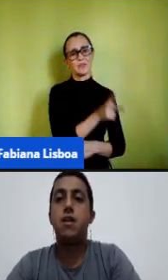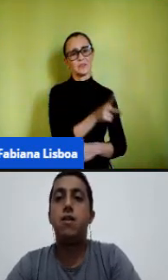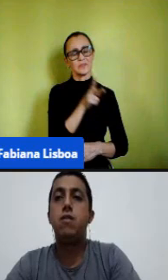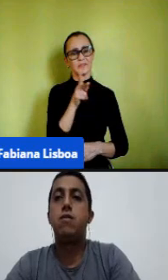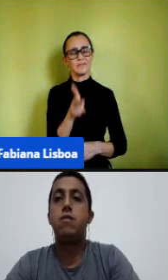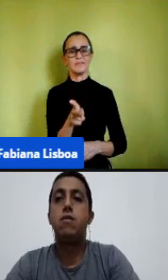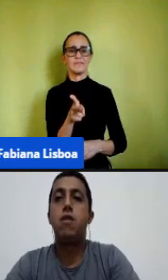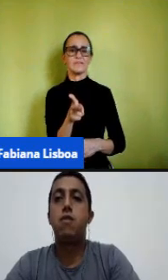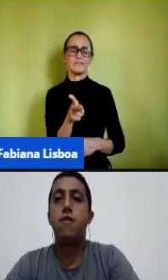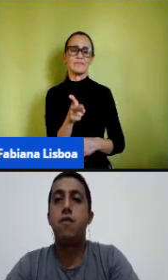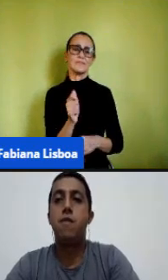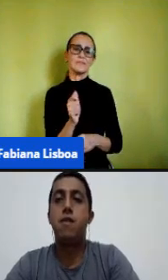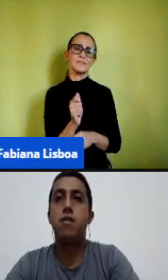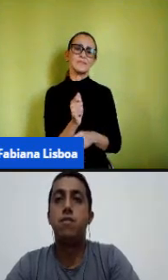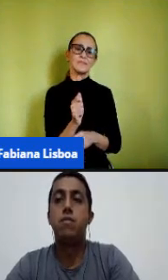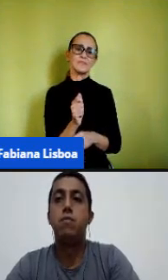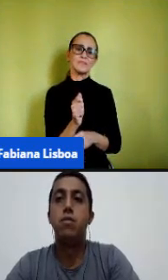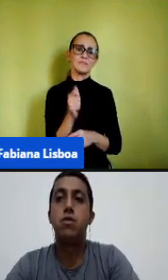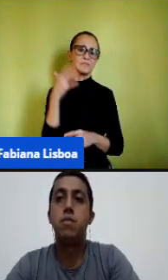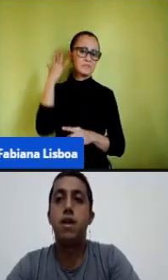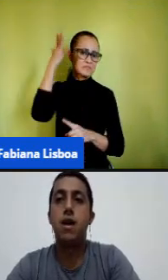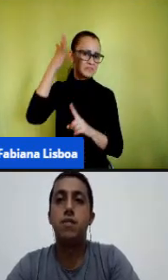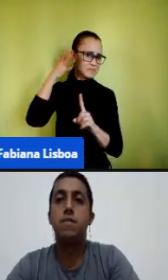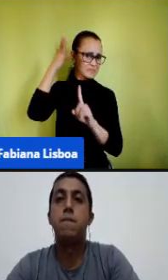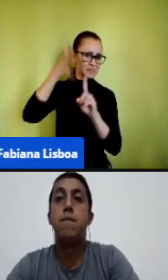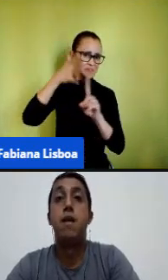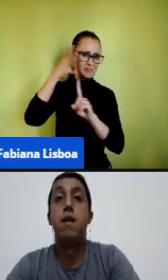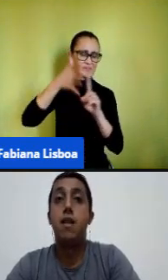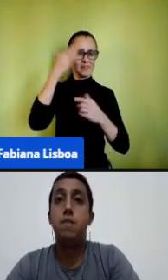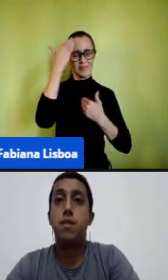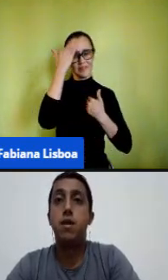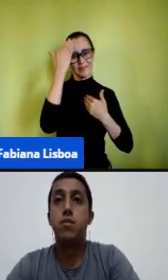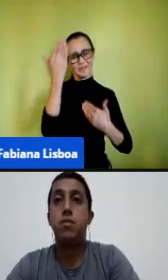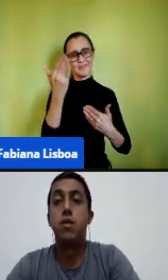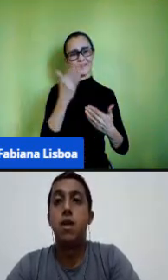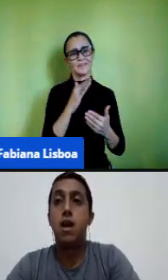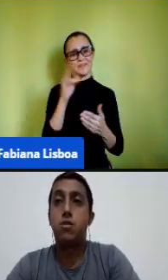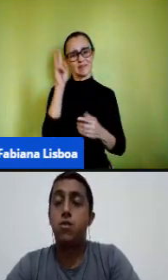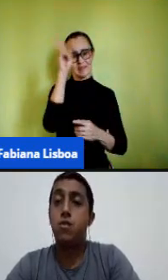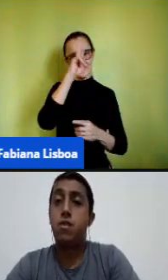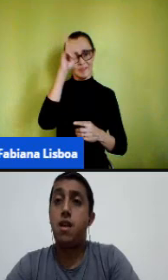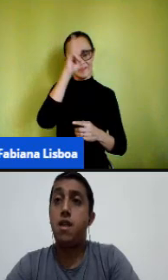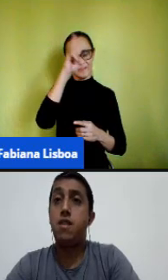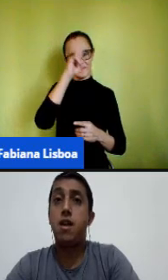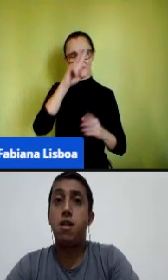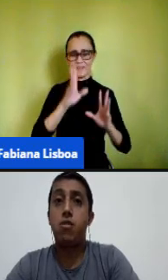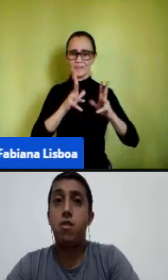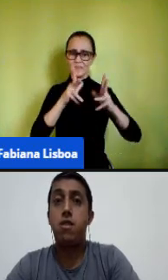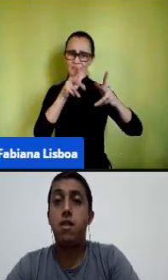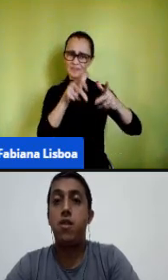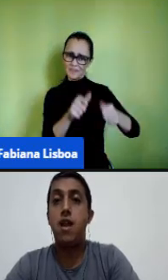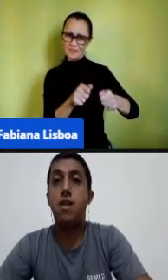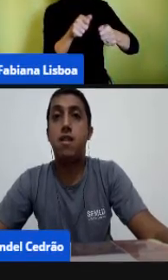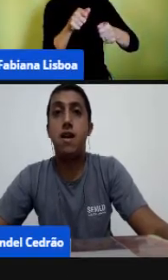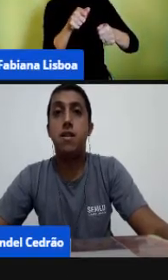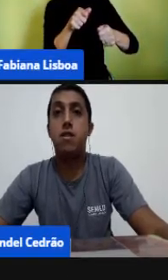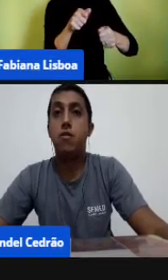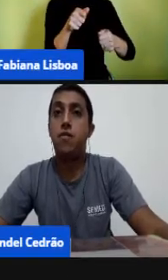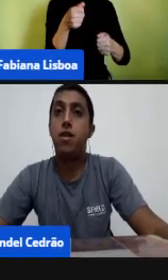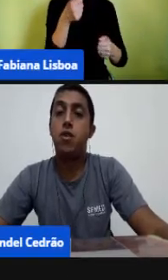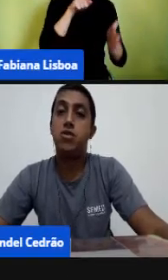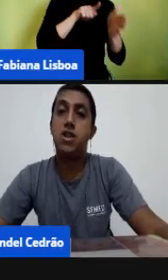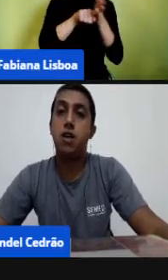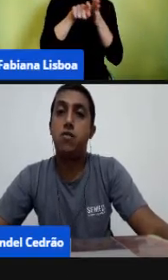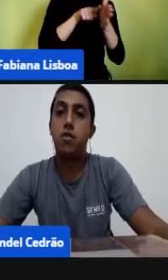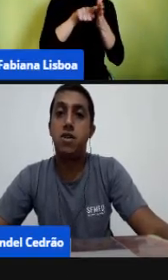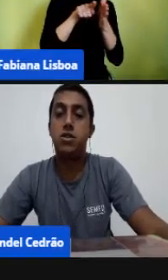fala aqui na nossa formação. Muito obrigado. Lembrando a todos que as indagações serão realizadas no